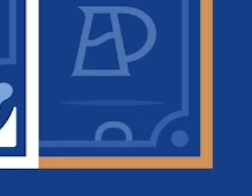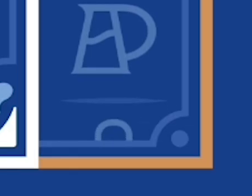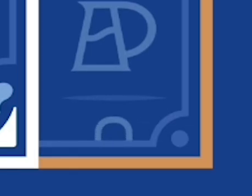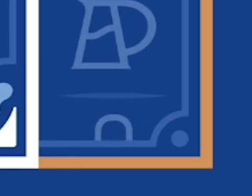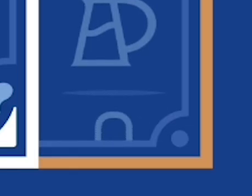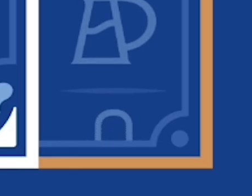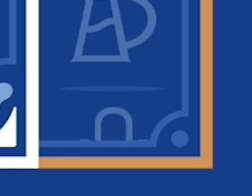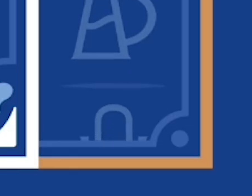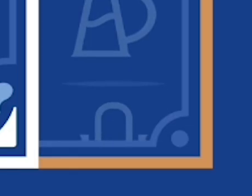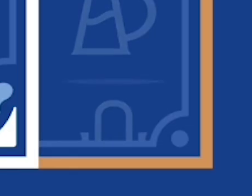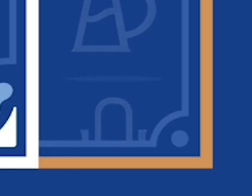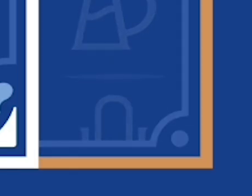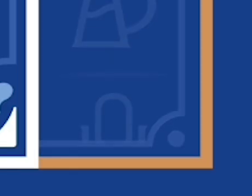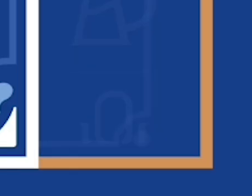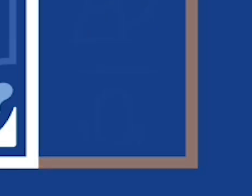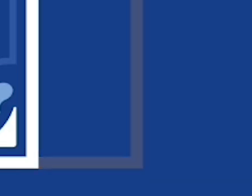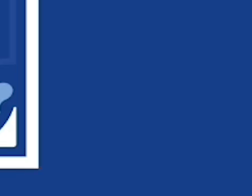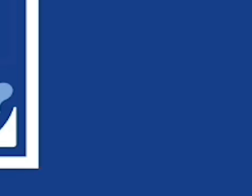Bora prosear?